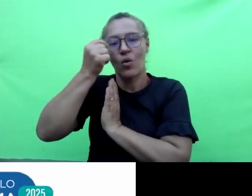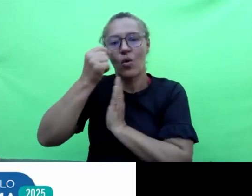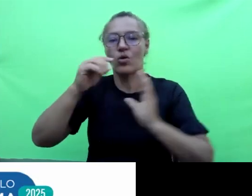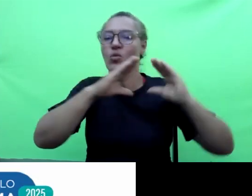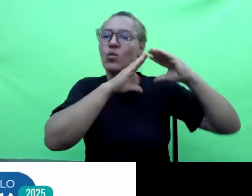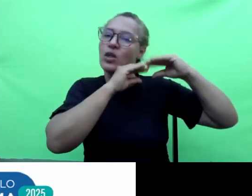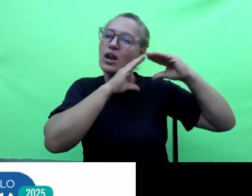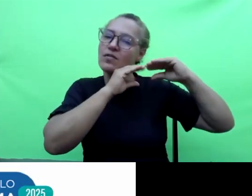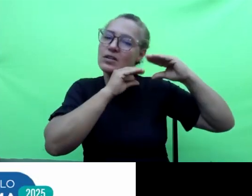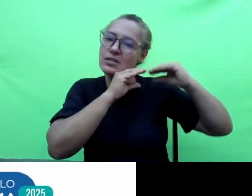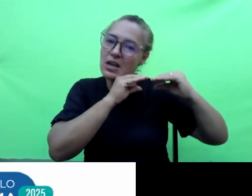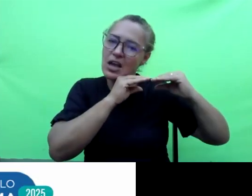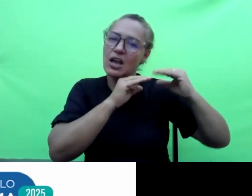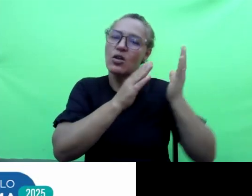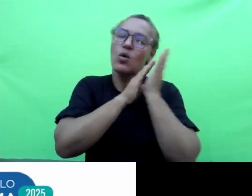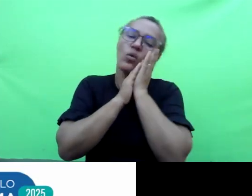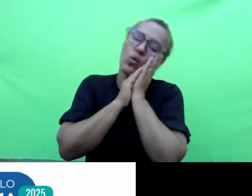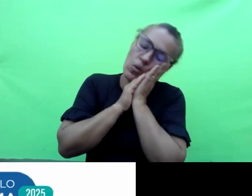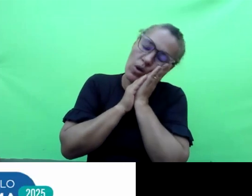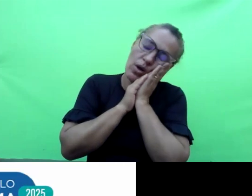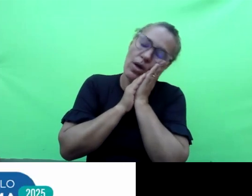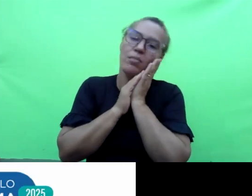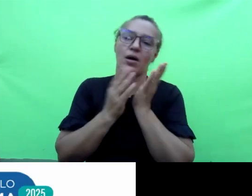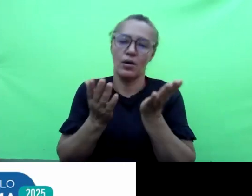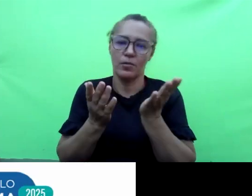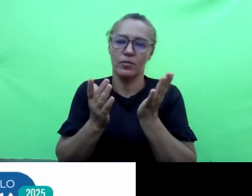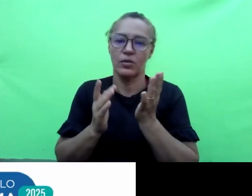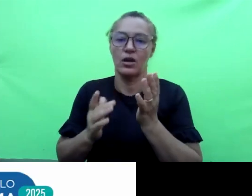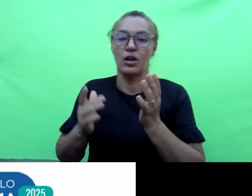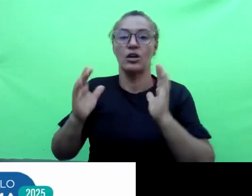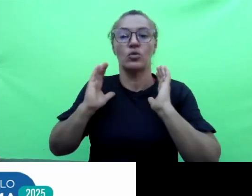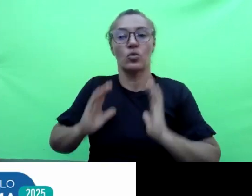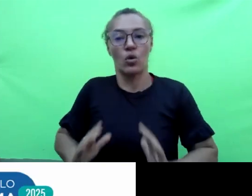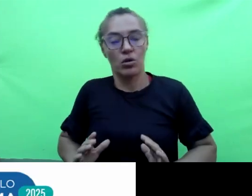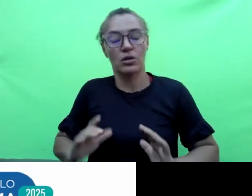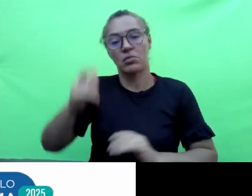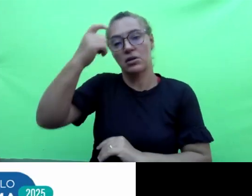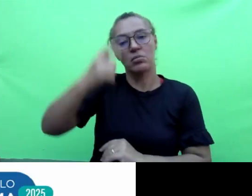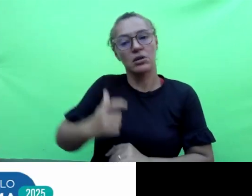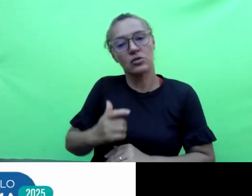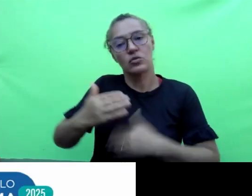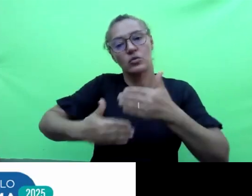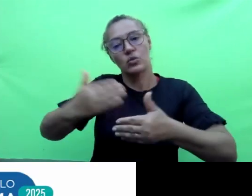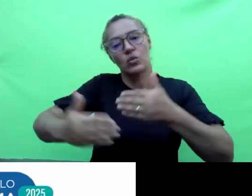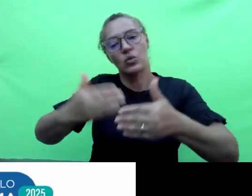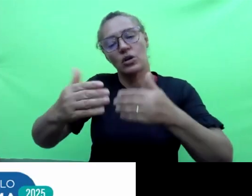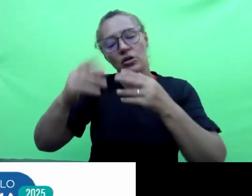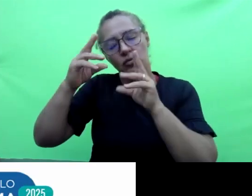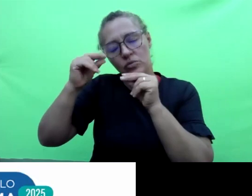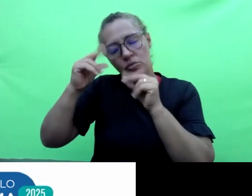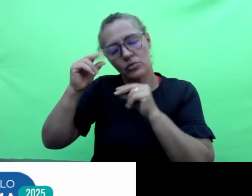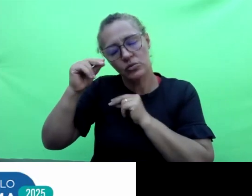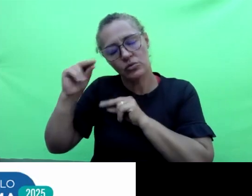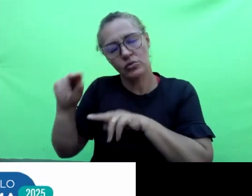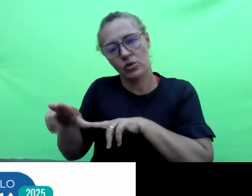travesseiro ou contra a própria mão, né? Do comportamento da pessoa durante o sono, né? Mas